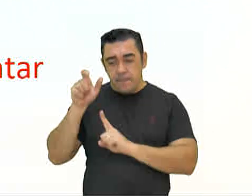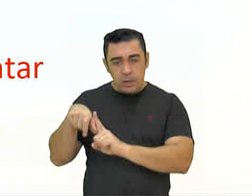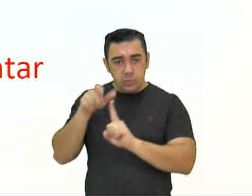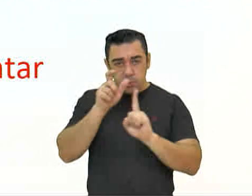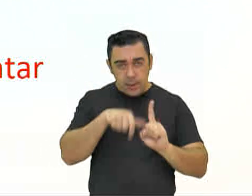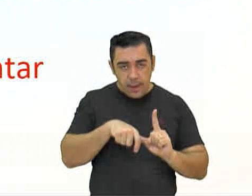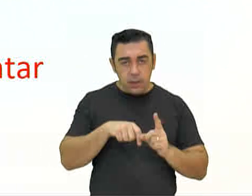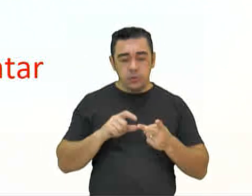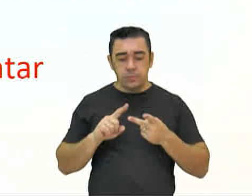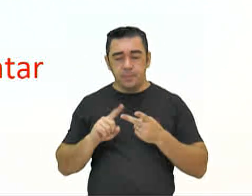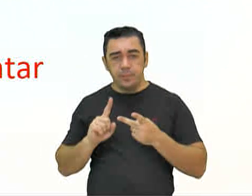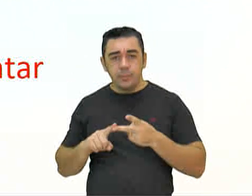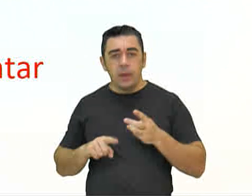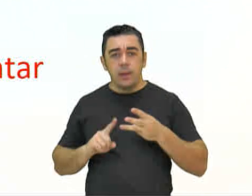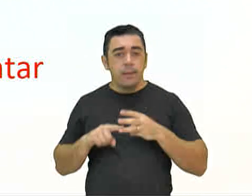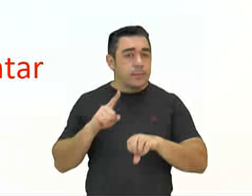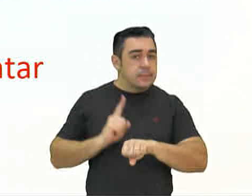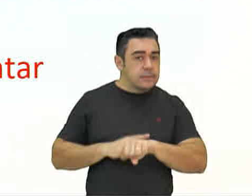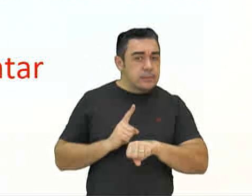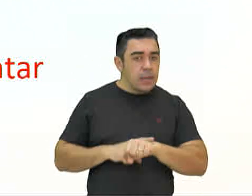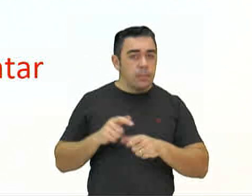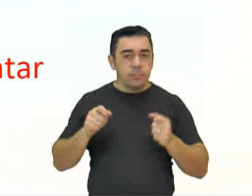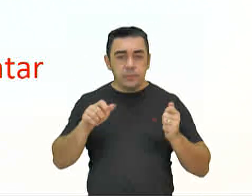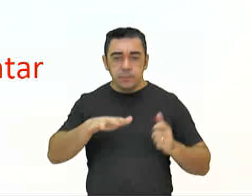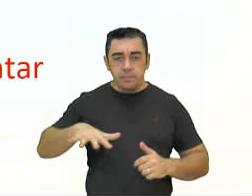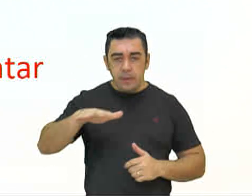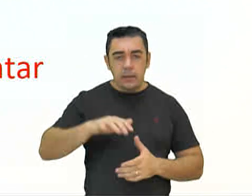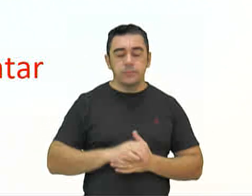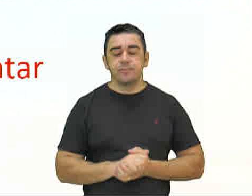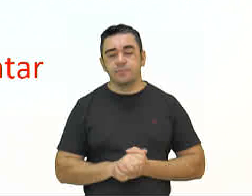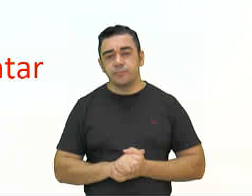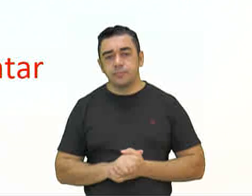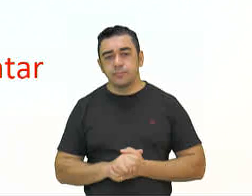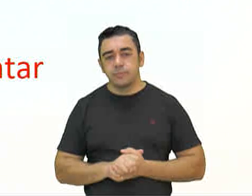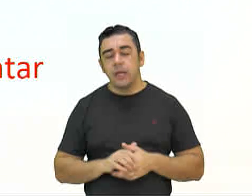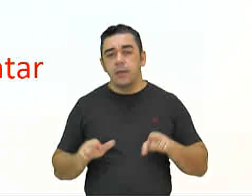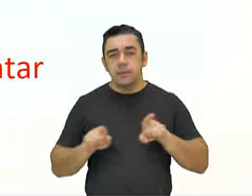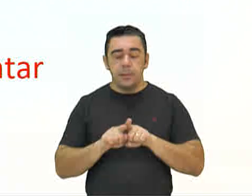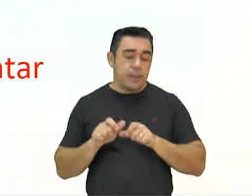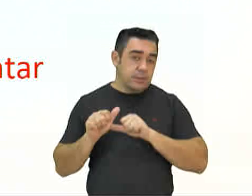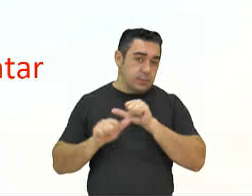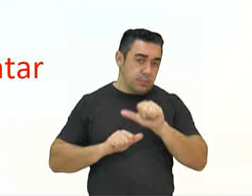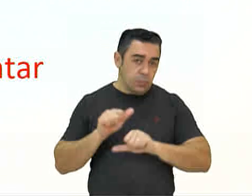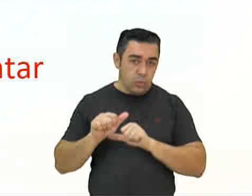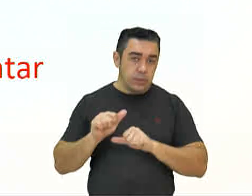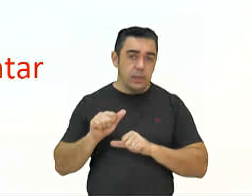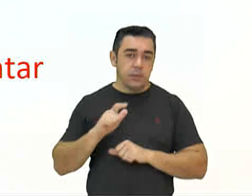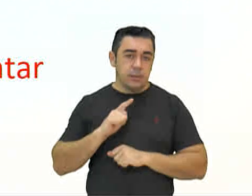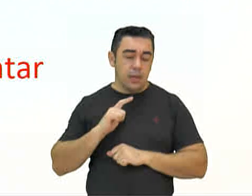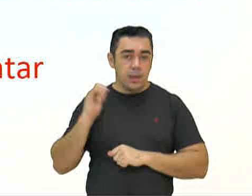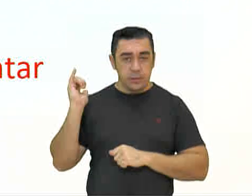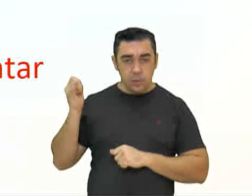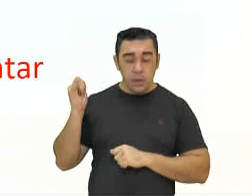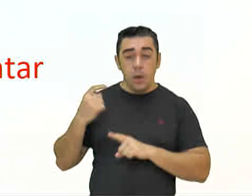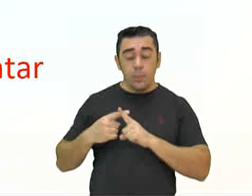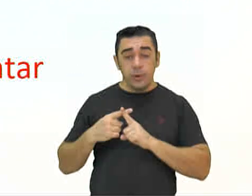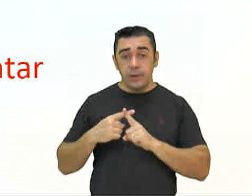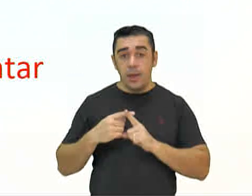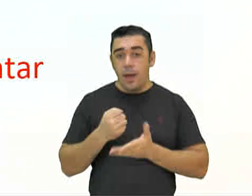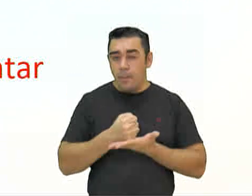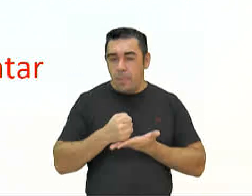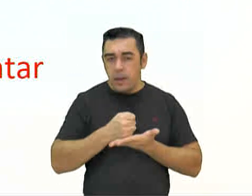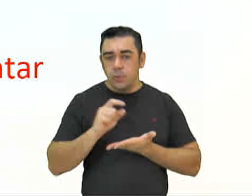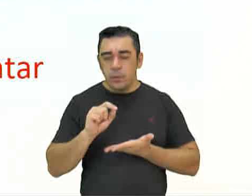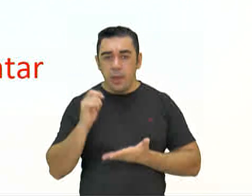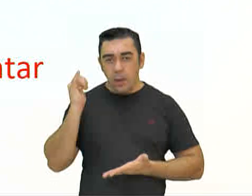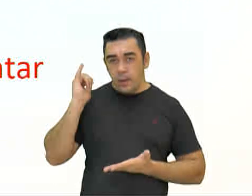enfim. Você pode também falar sobre as modificações do enredo, né? Afinal, ele é baseado num conto, né? A Princesa e o